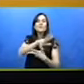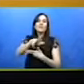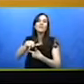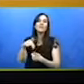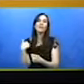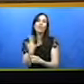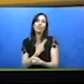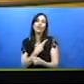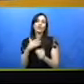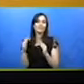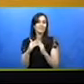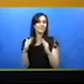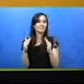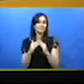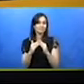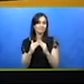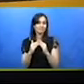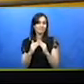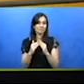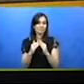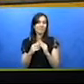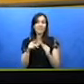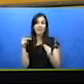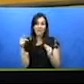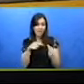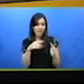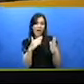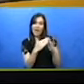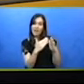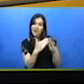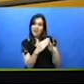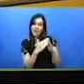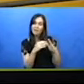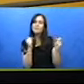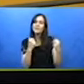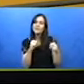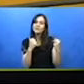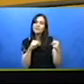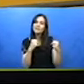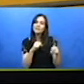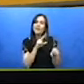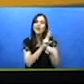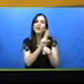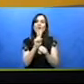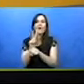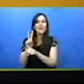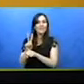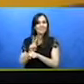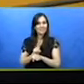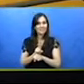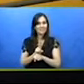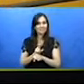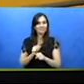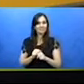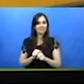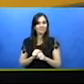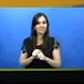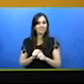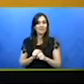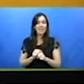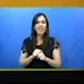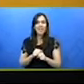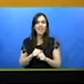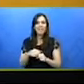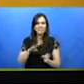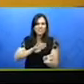nosso lar. E se ele é a nossa casa, devemos dele cuidar. E sem